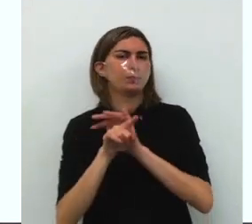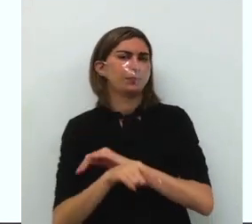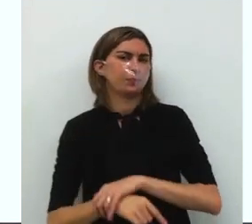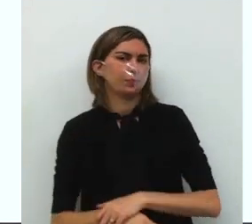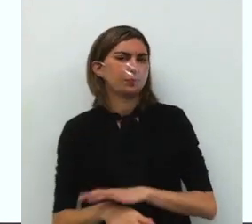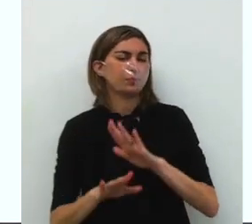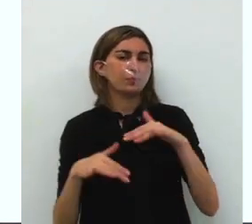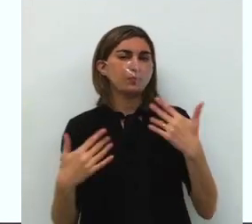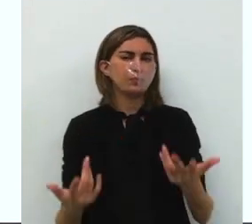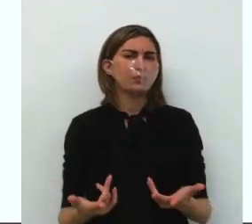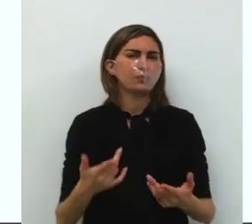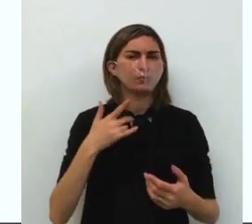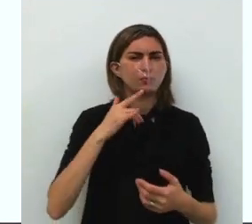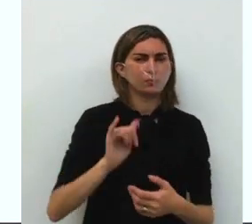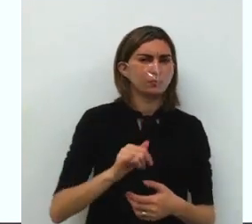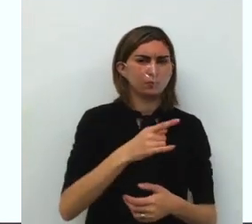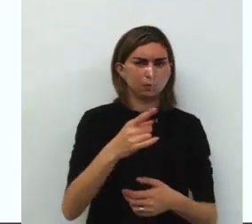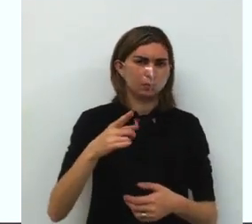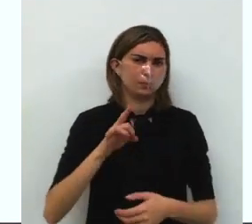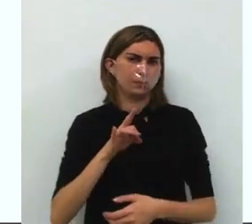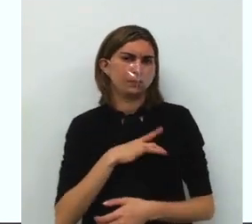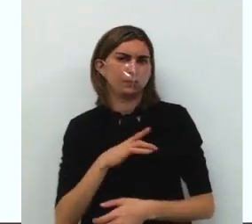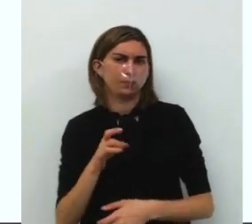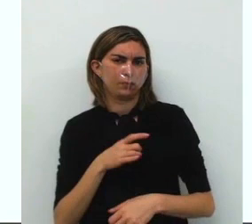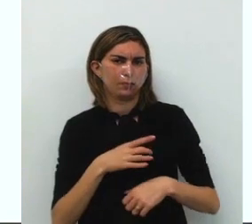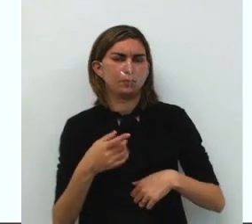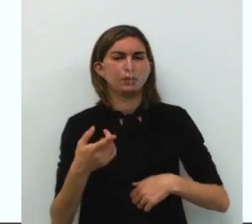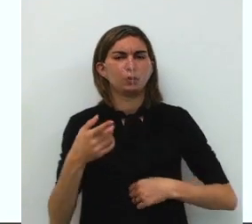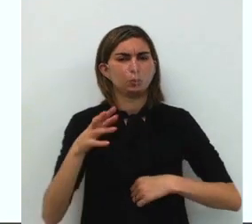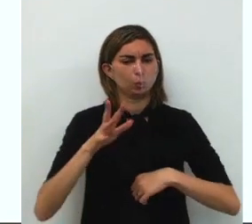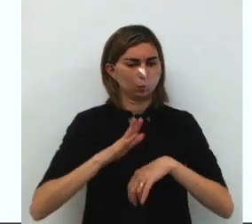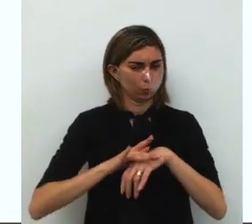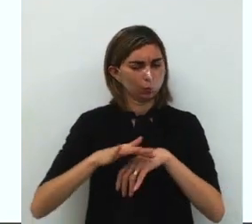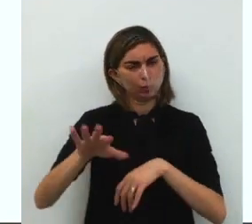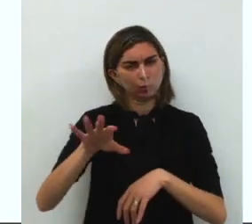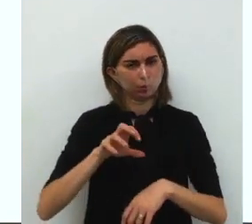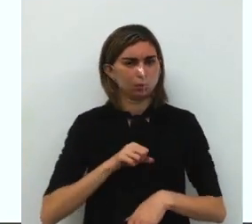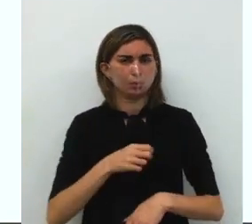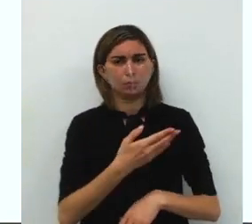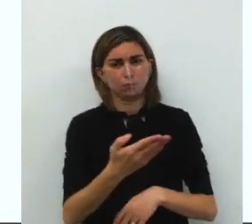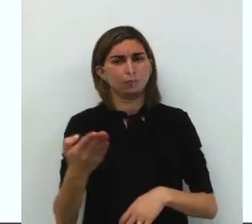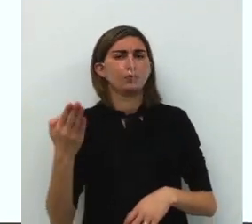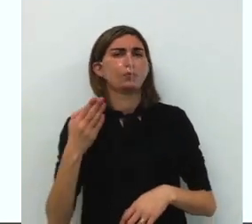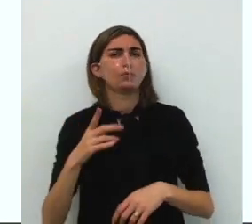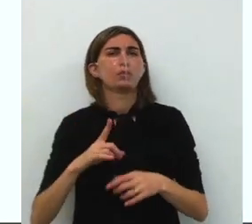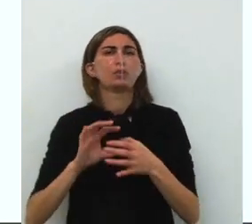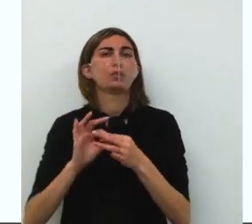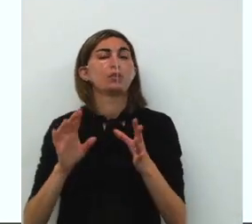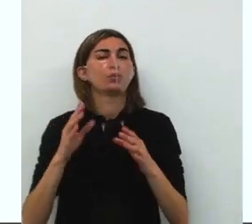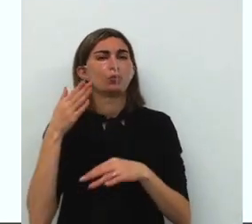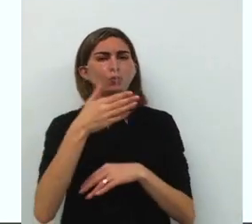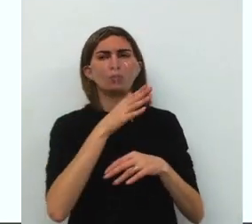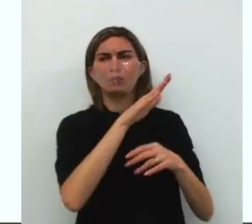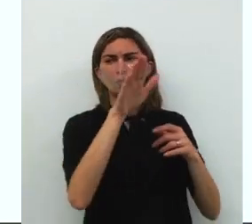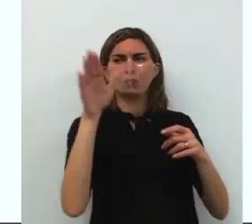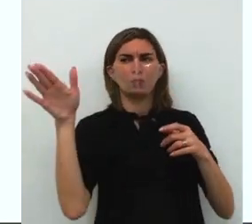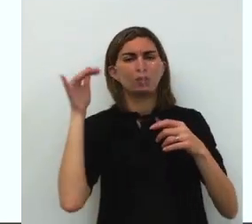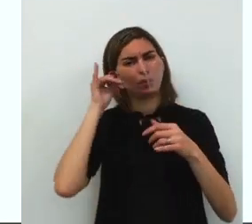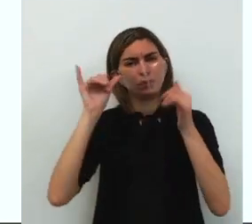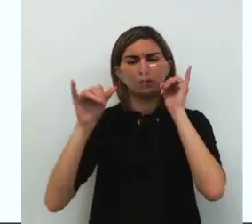pergunta, e aí, painho, você tem medo de pegar essa doença? Você